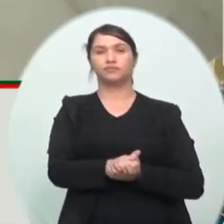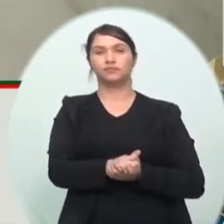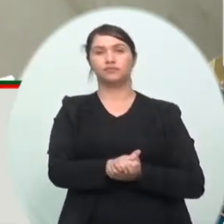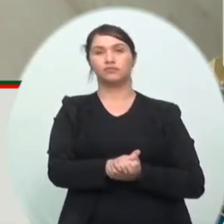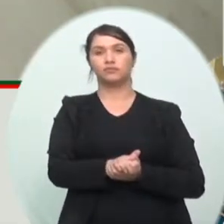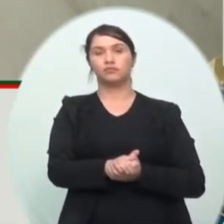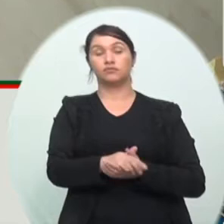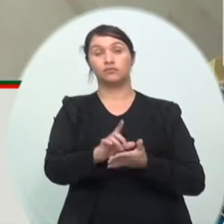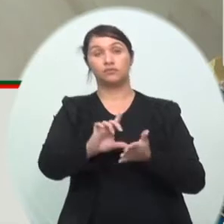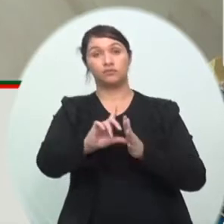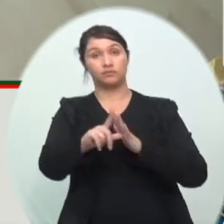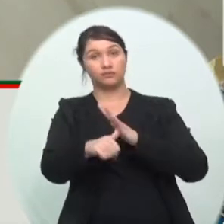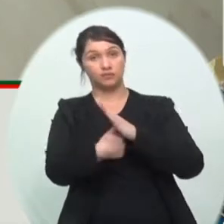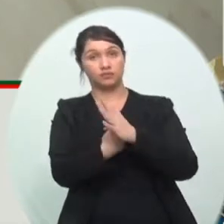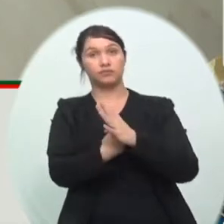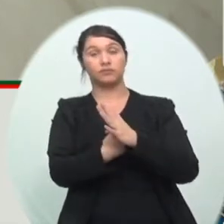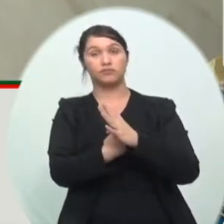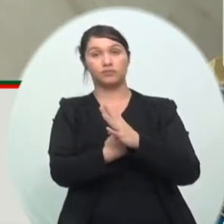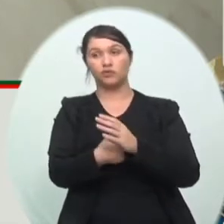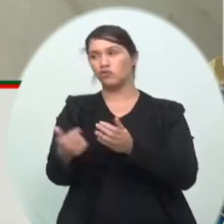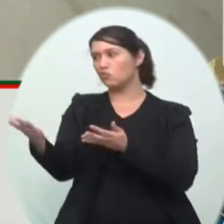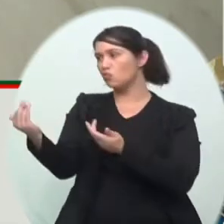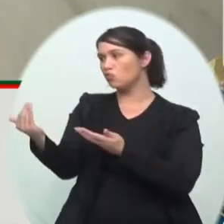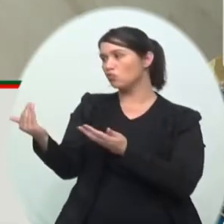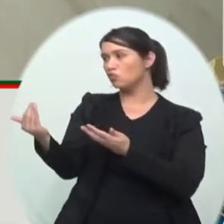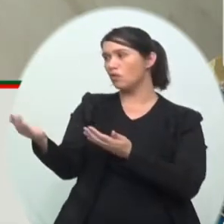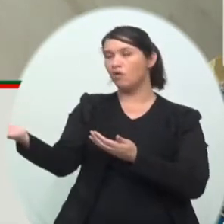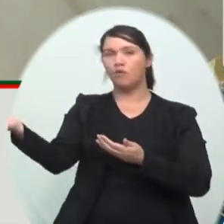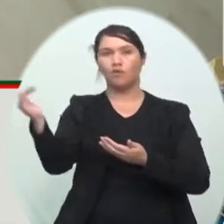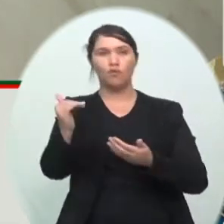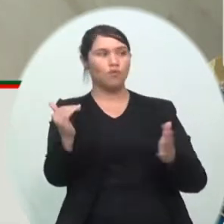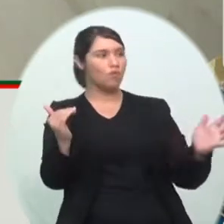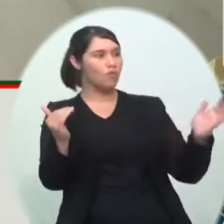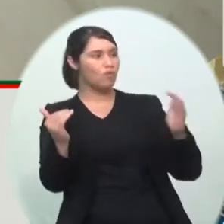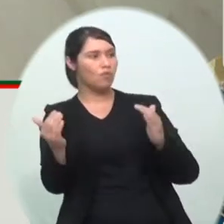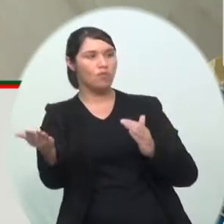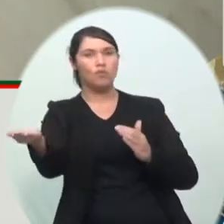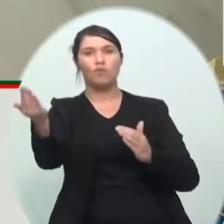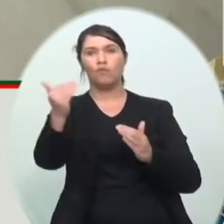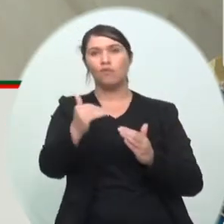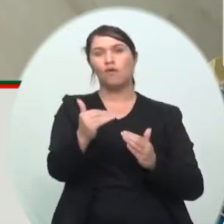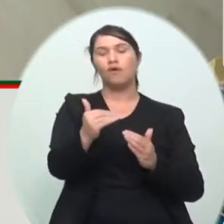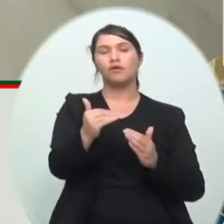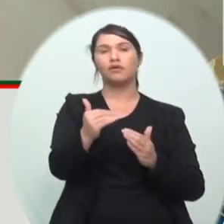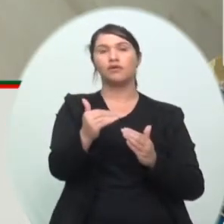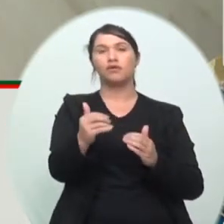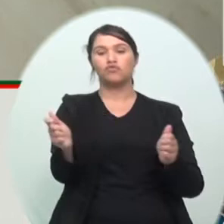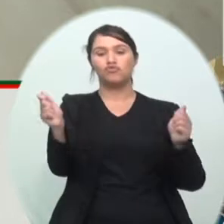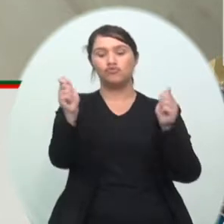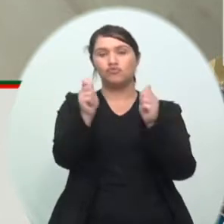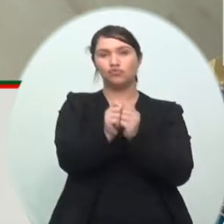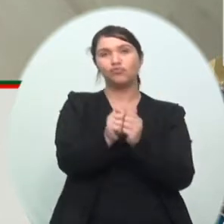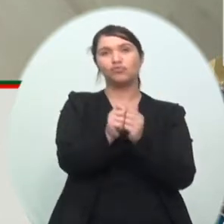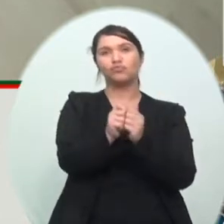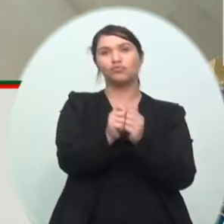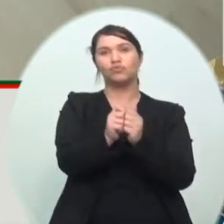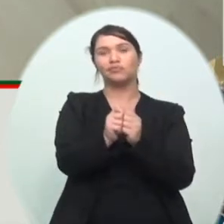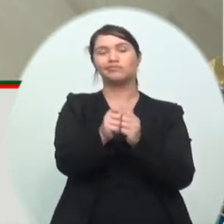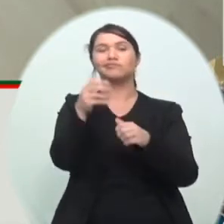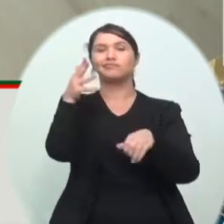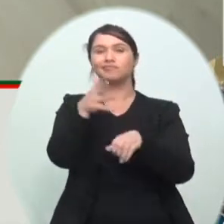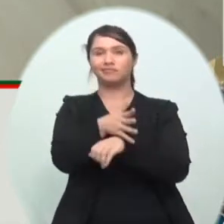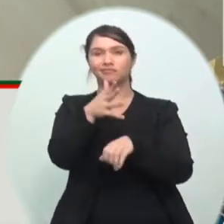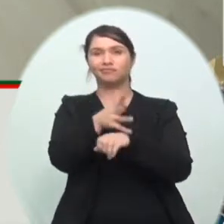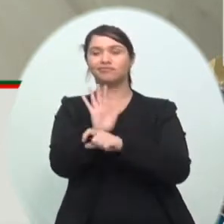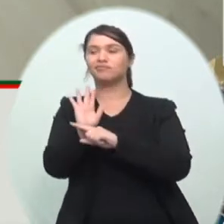Logo, a iniciativa dos dois homens empolgou a juventude do Grupo Fanuel, impulsionou essa comunidade de oração em uma missão, ajudar